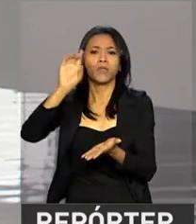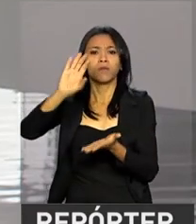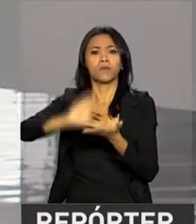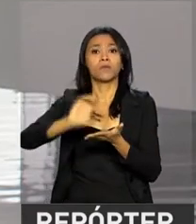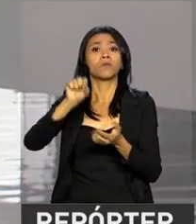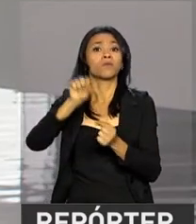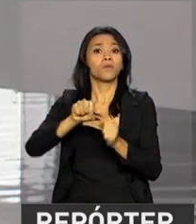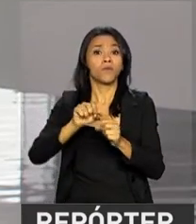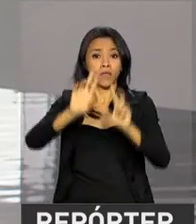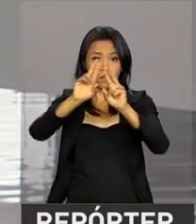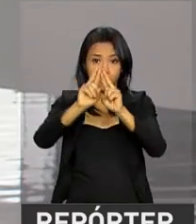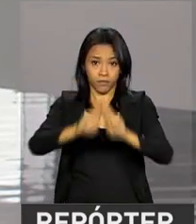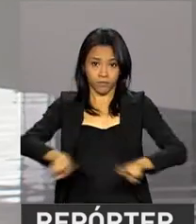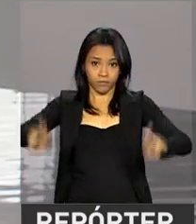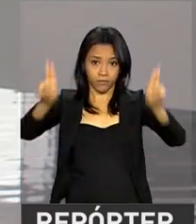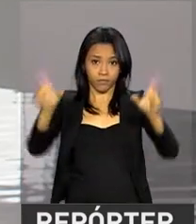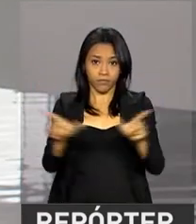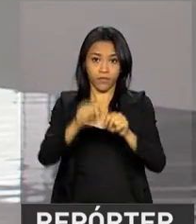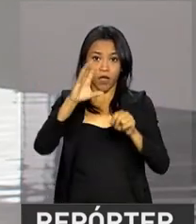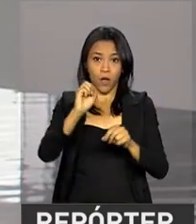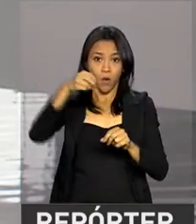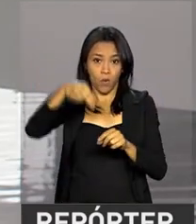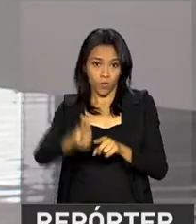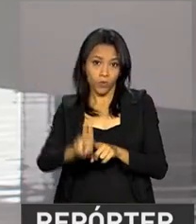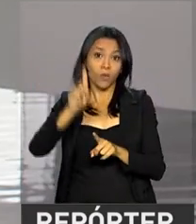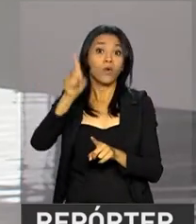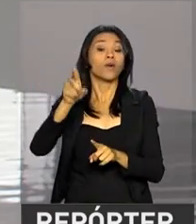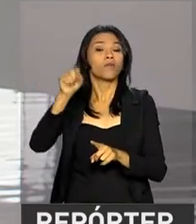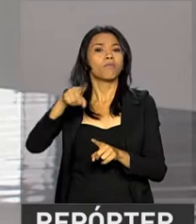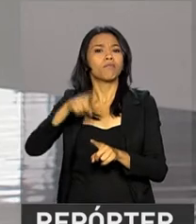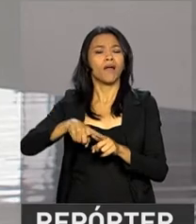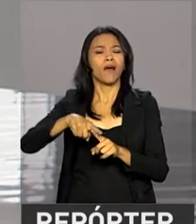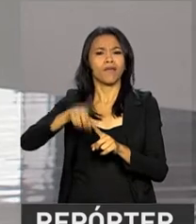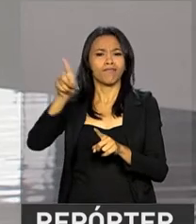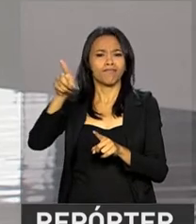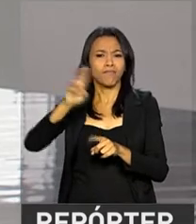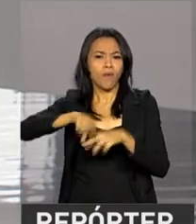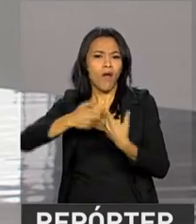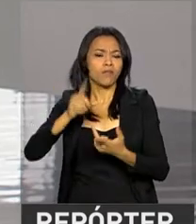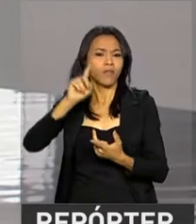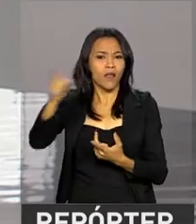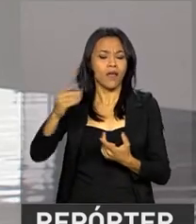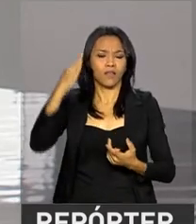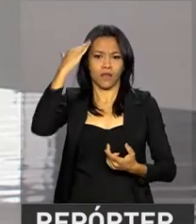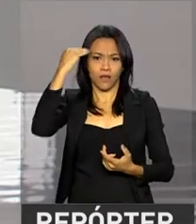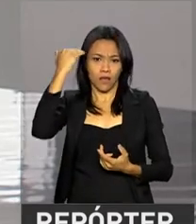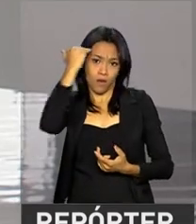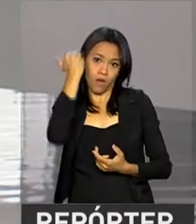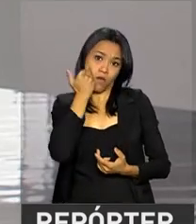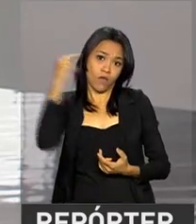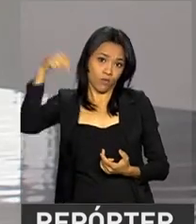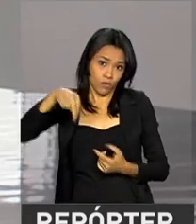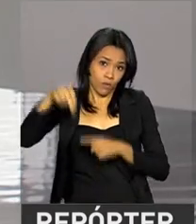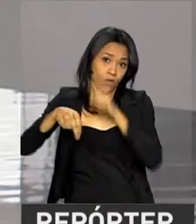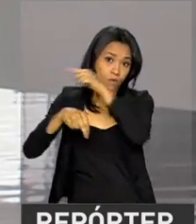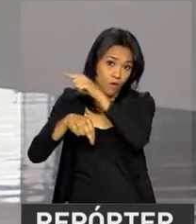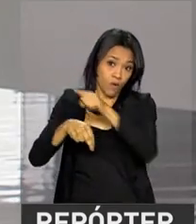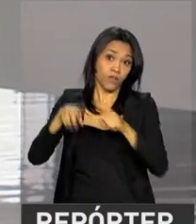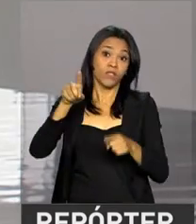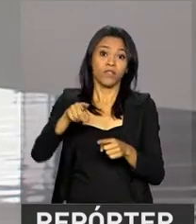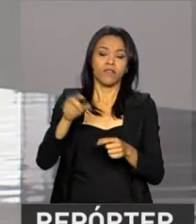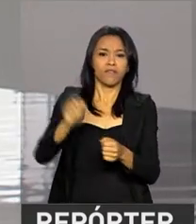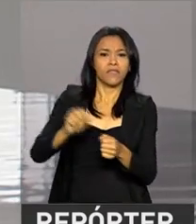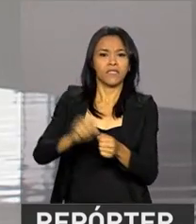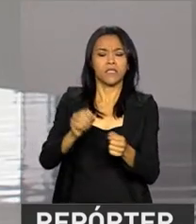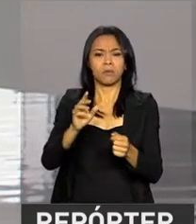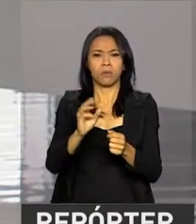coréia do norte por desenvolver um programa nuclear militar essas esses dois decretos estão na edição de hoje do